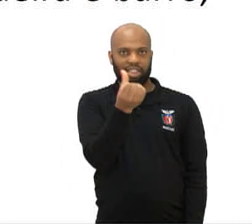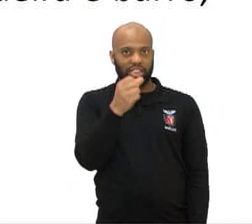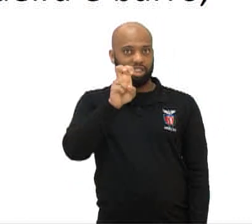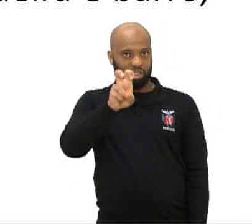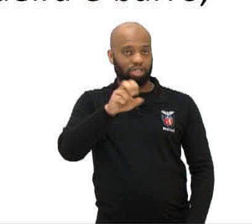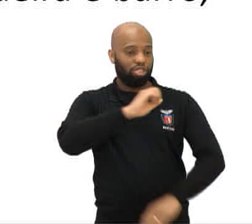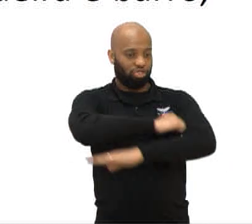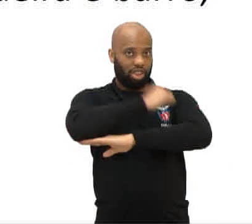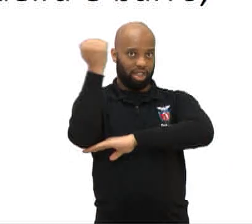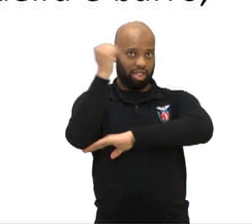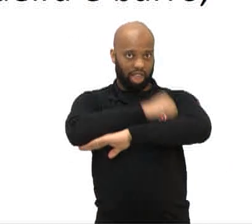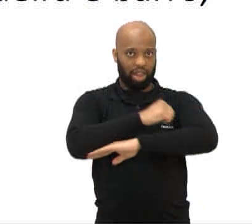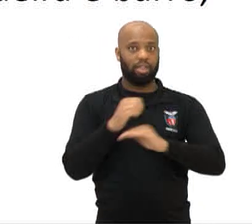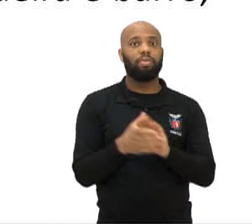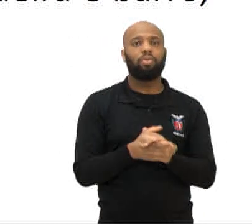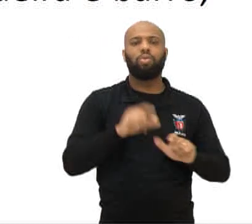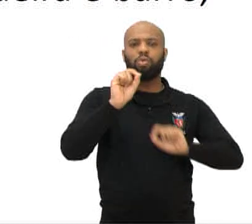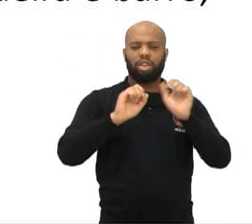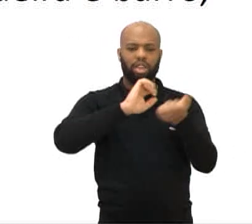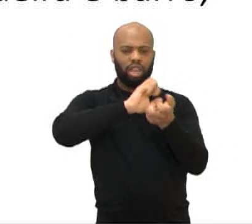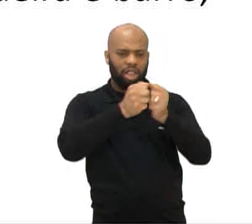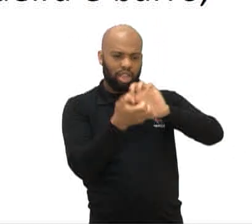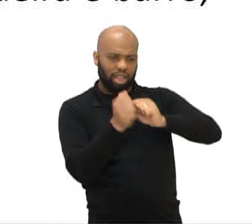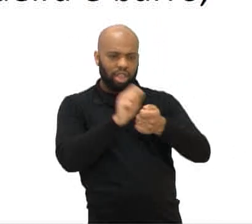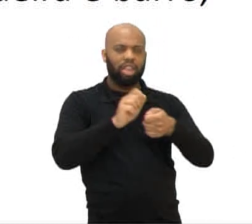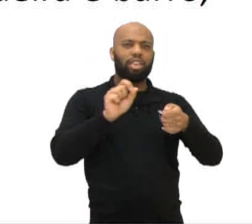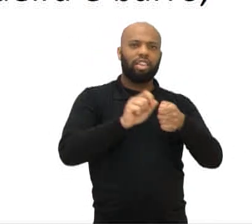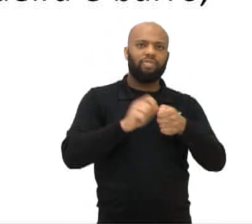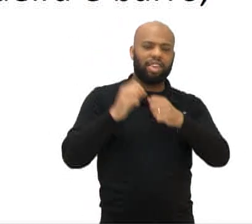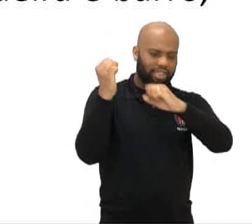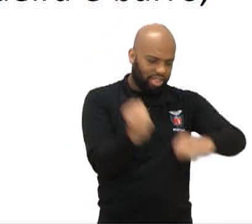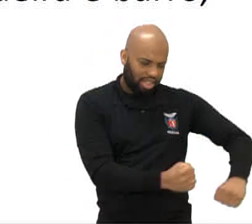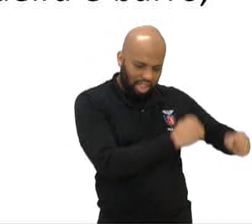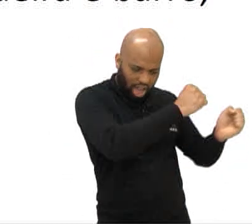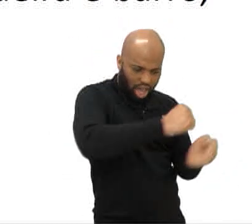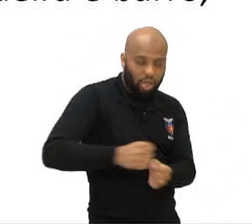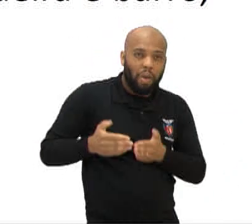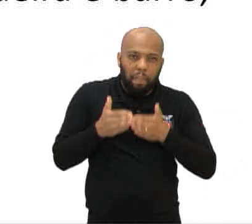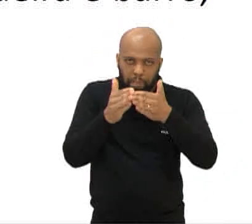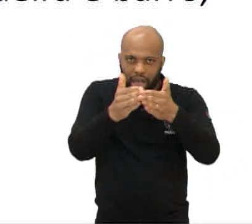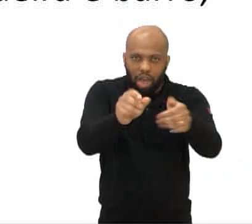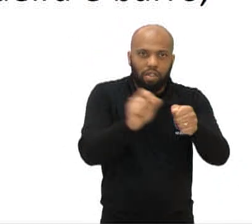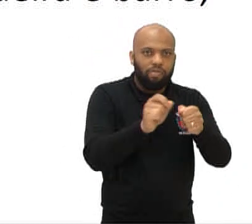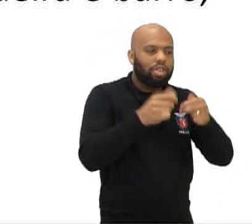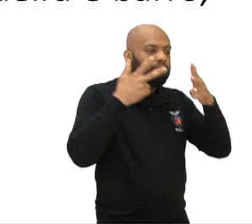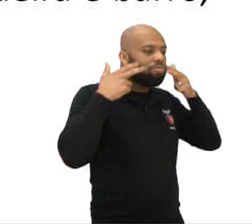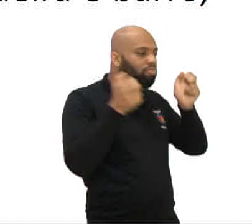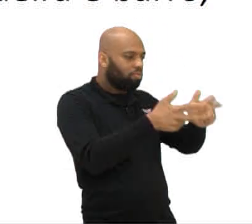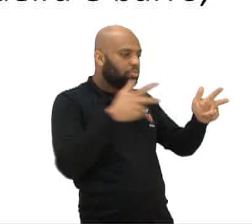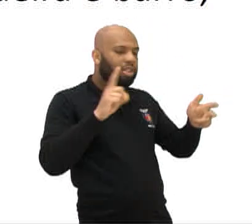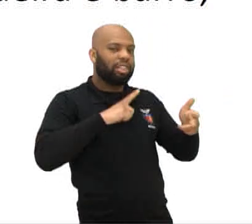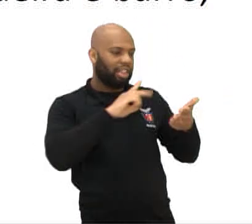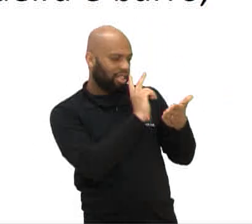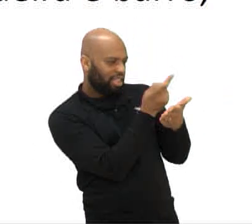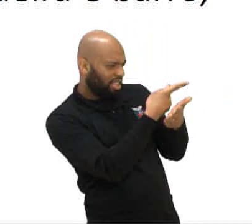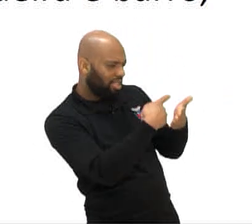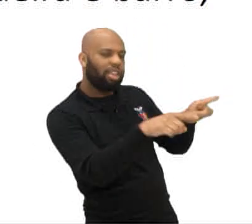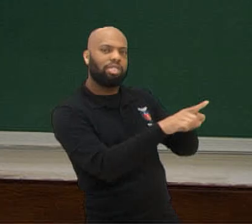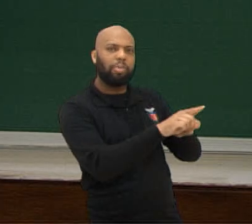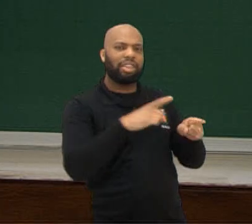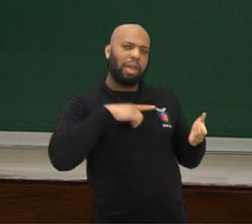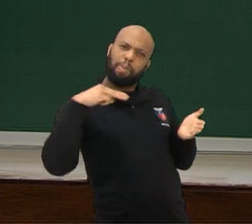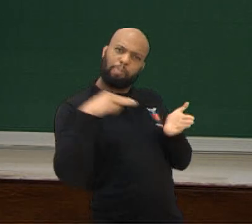o artesanato, nós vamos ter canoas e remos que são feitas pelos indígenas e que têm desenhos e motivos